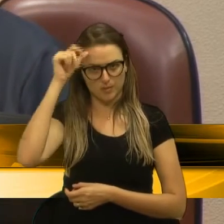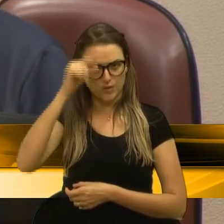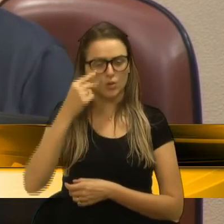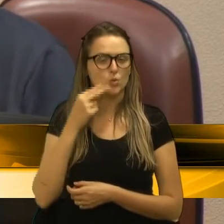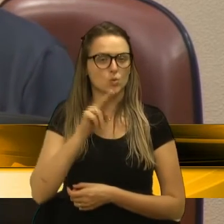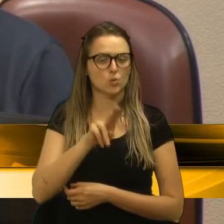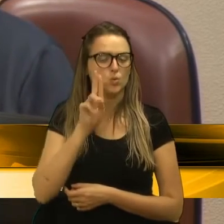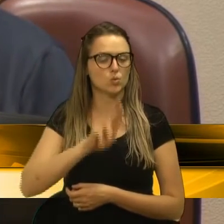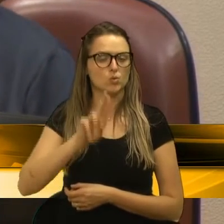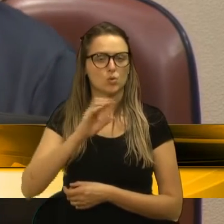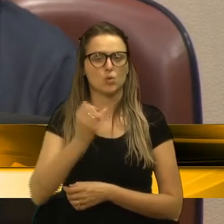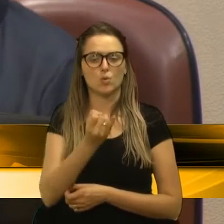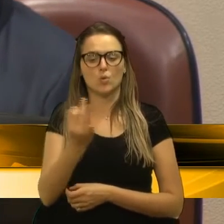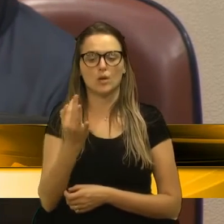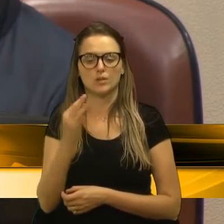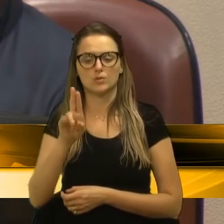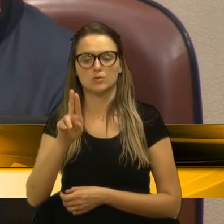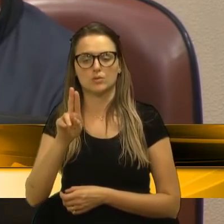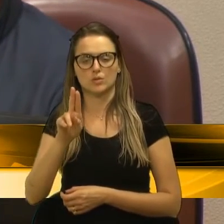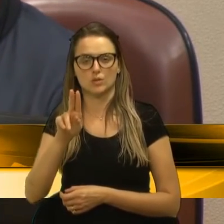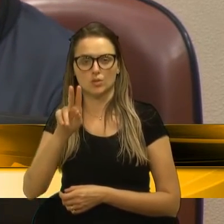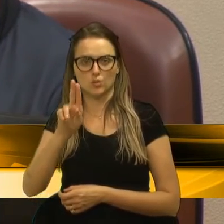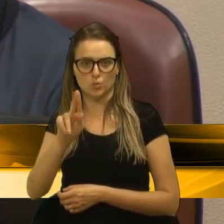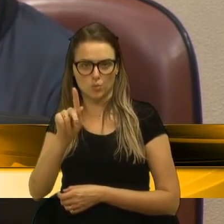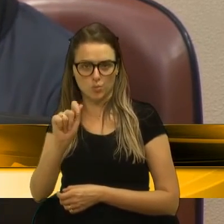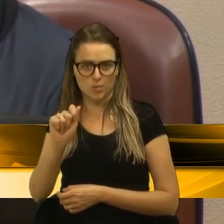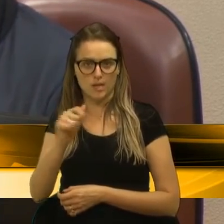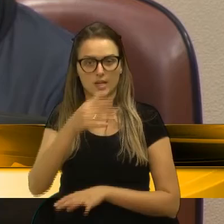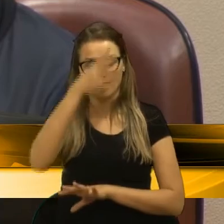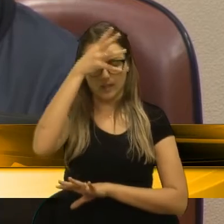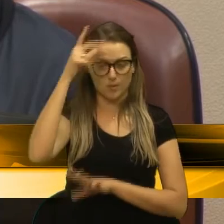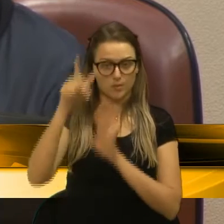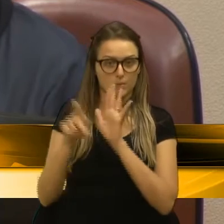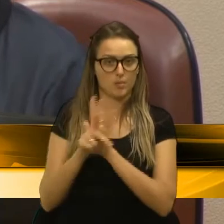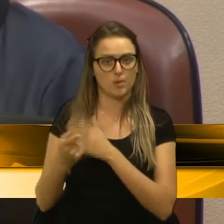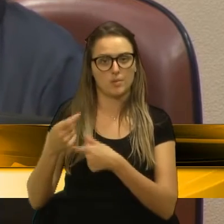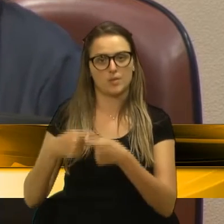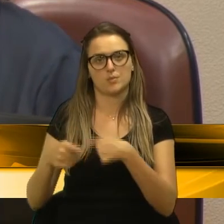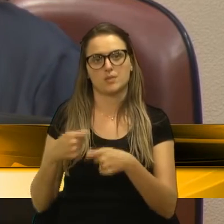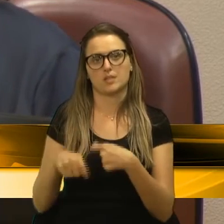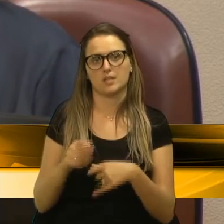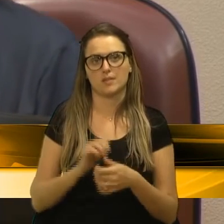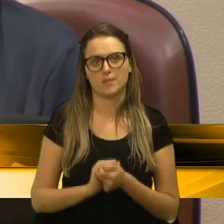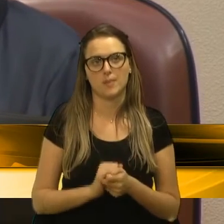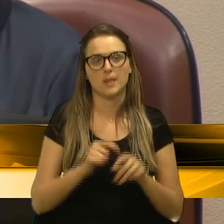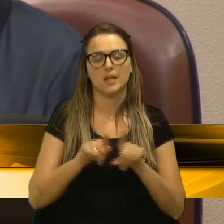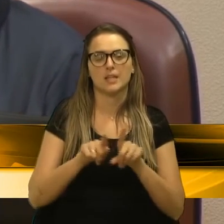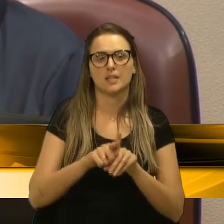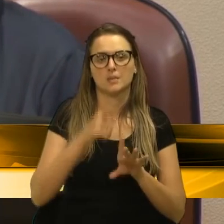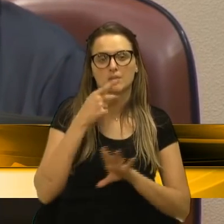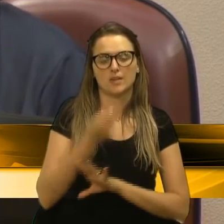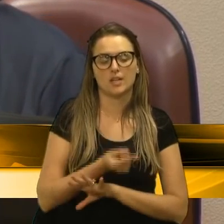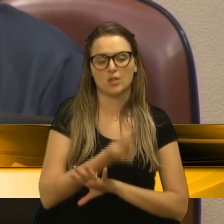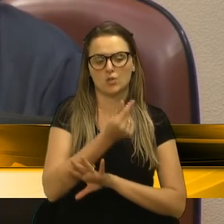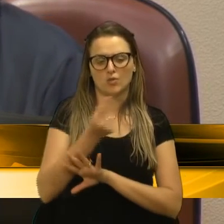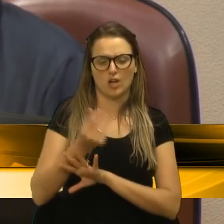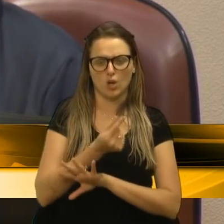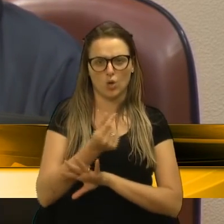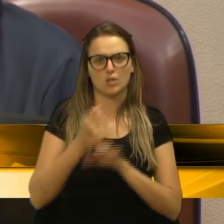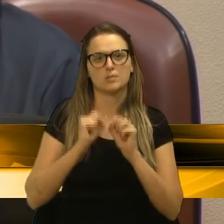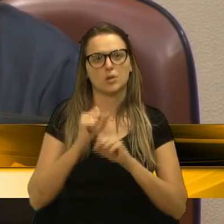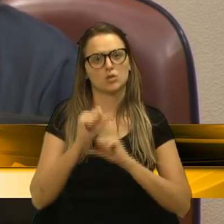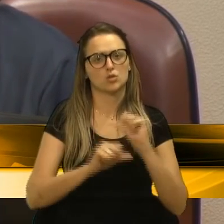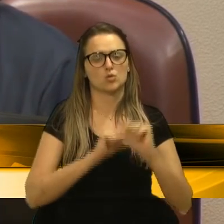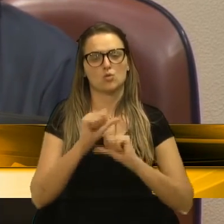pronto atendimento 24 horas, que era administrada pelo município. Ressalto que os valores são variáveis, sendo estimados, podendo